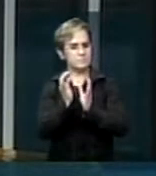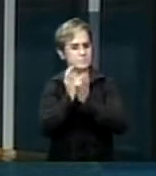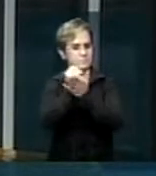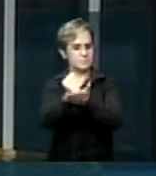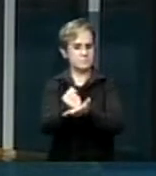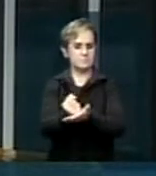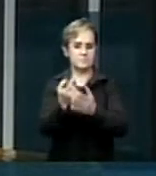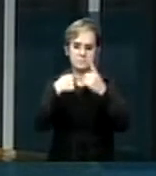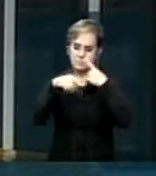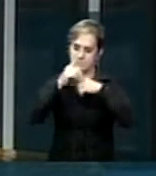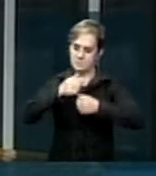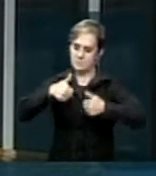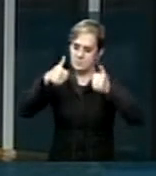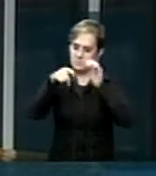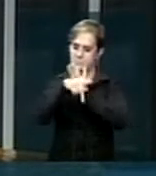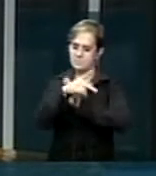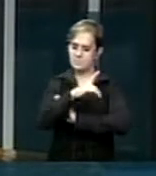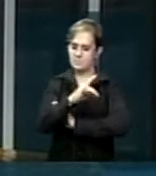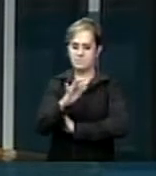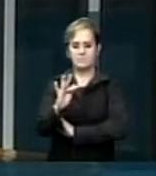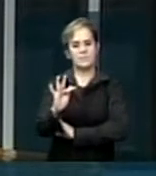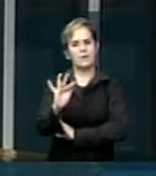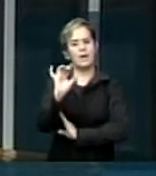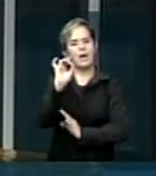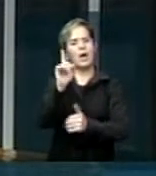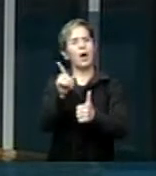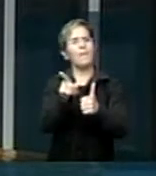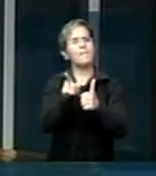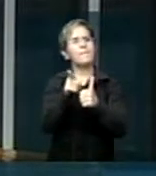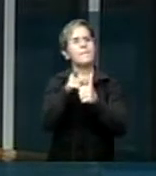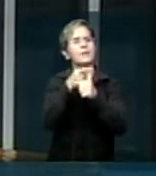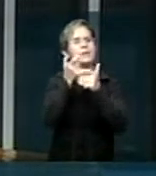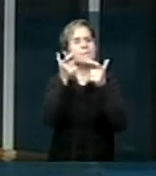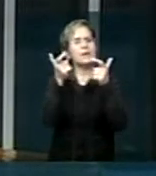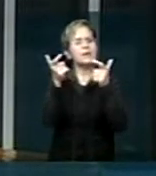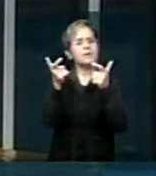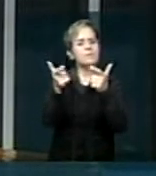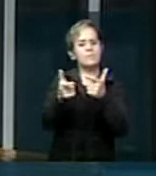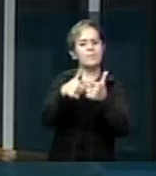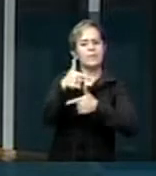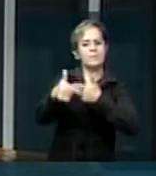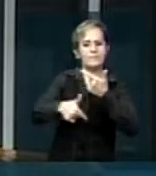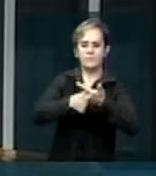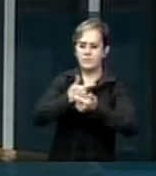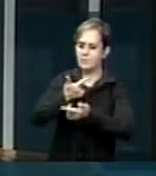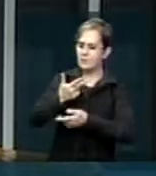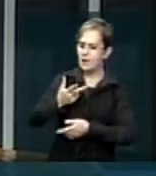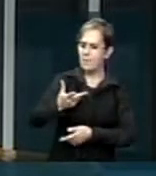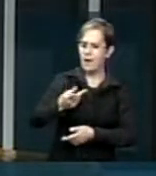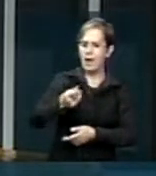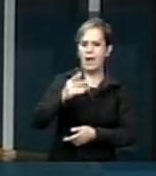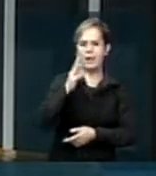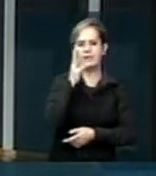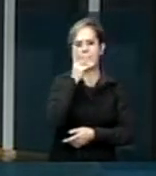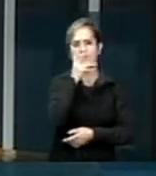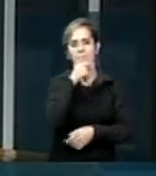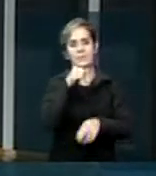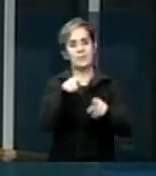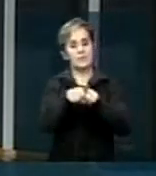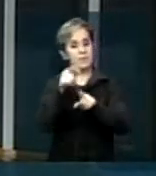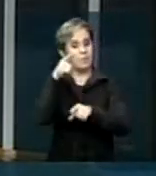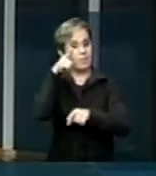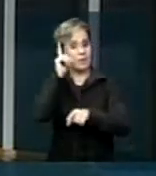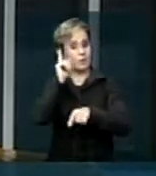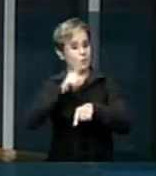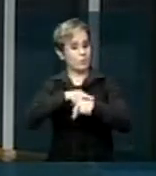Crescimento Socioeconômico do Distrito Federal é apenas o primeiro passo de um longo trabalho. Inclusive, ontem, no encerramento da